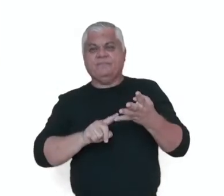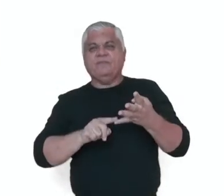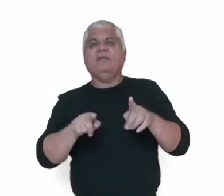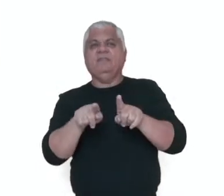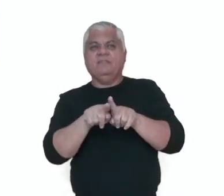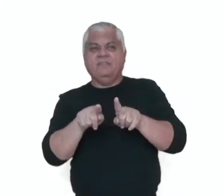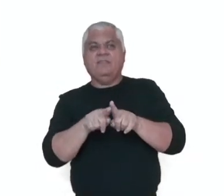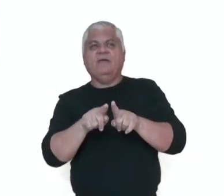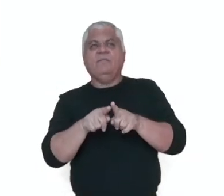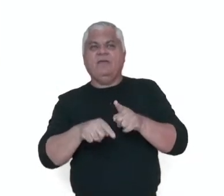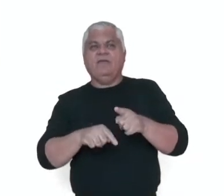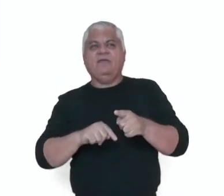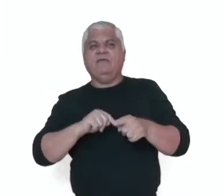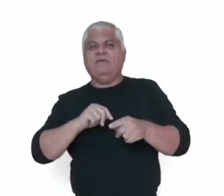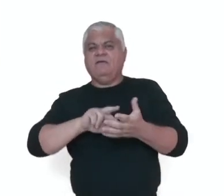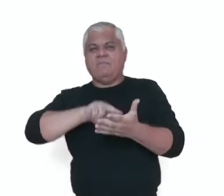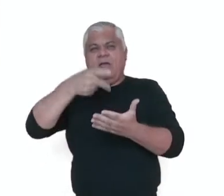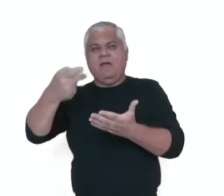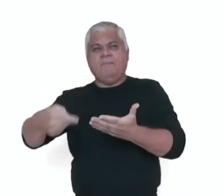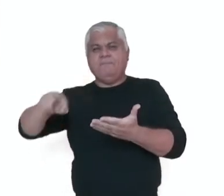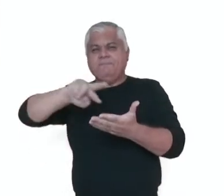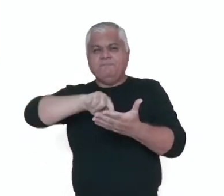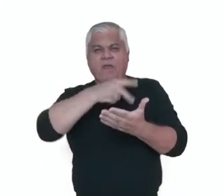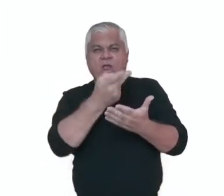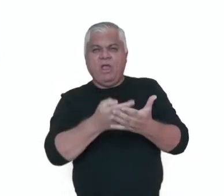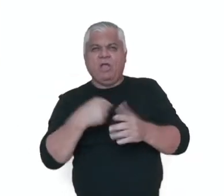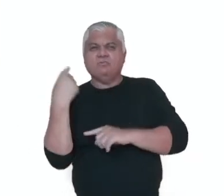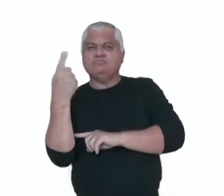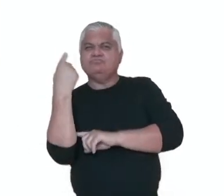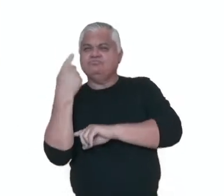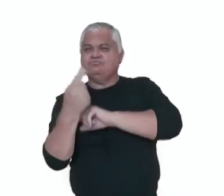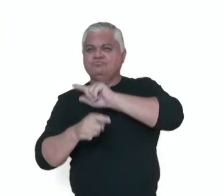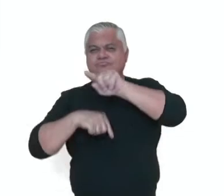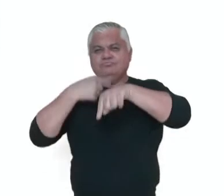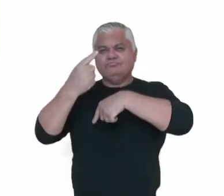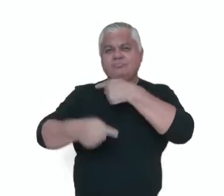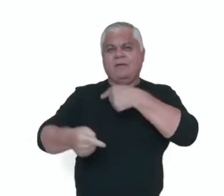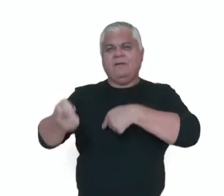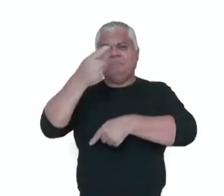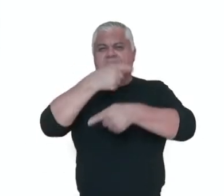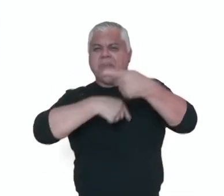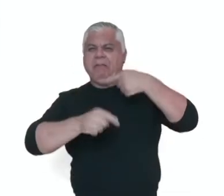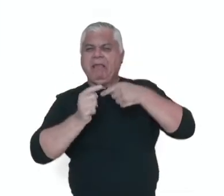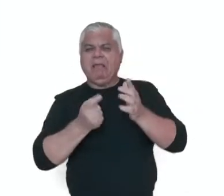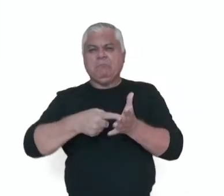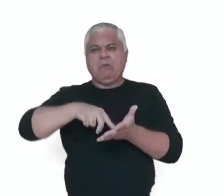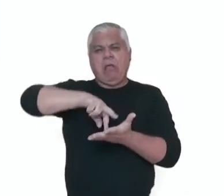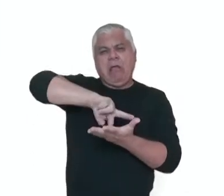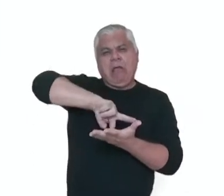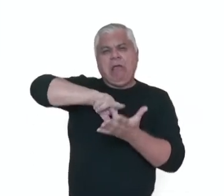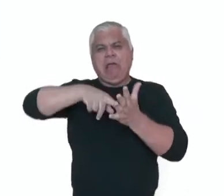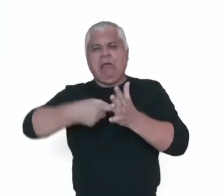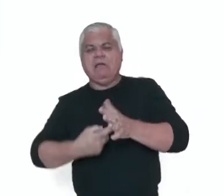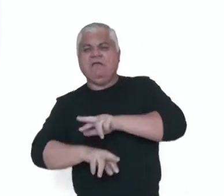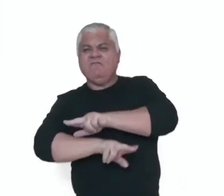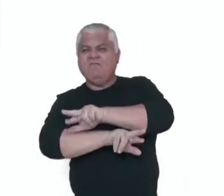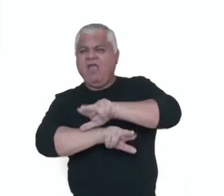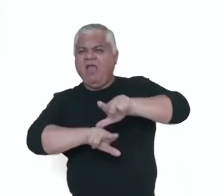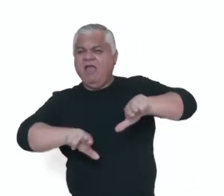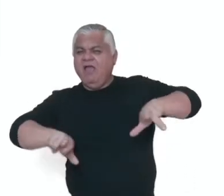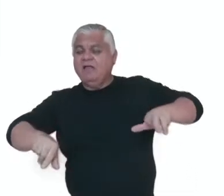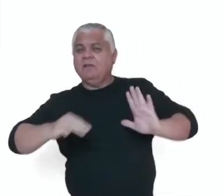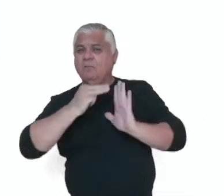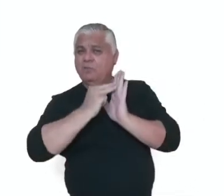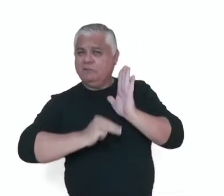não vai visar a competição, mas tem como objetivo a interação social e reúne elementos de todas as modalidades